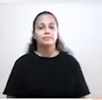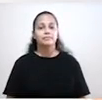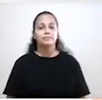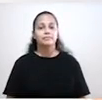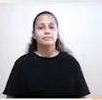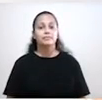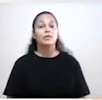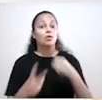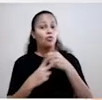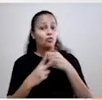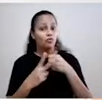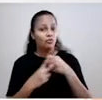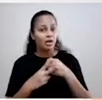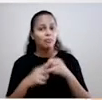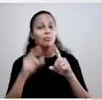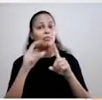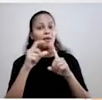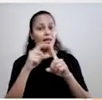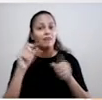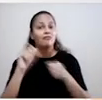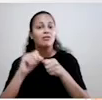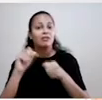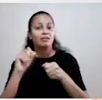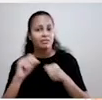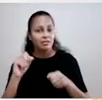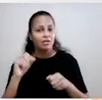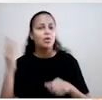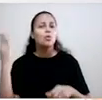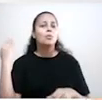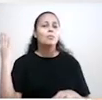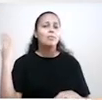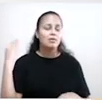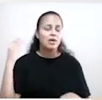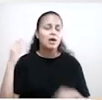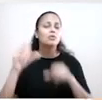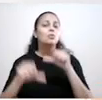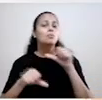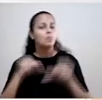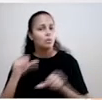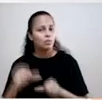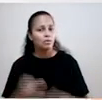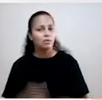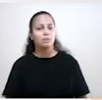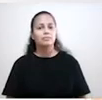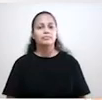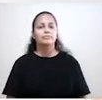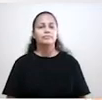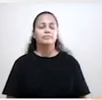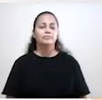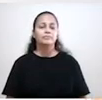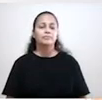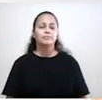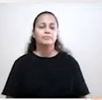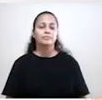O make, fazer. Passado e particípio, made, made.